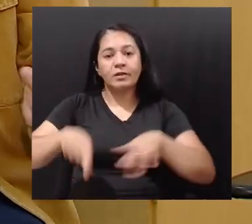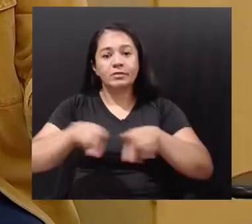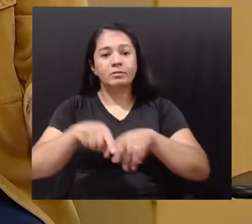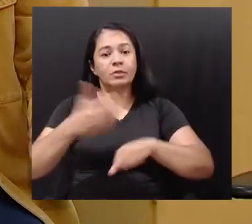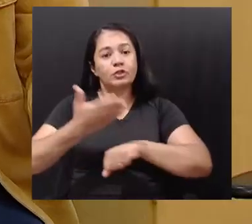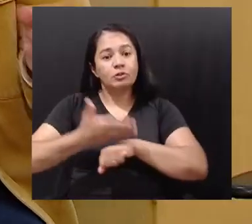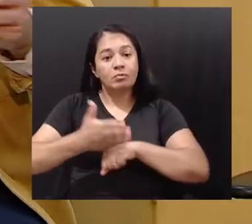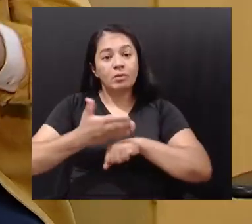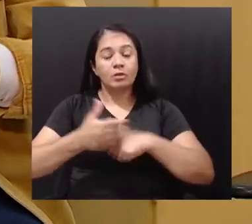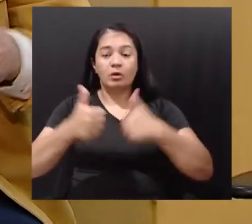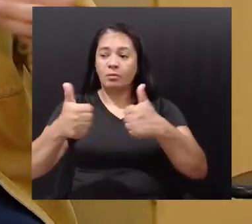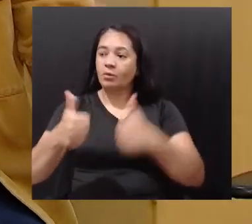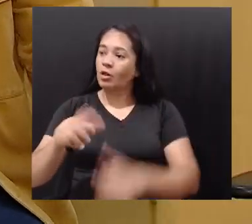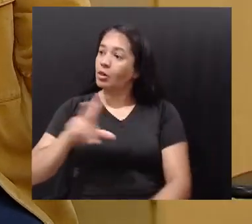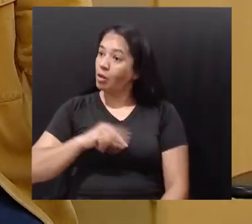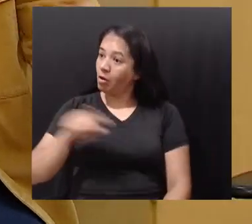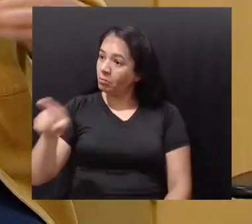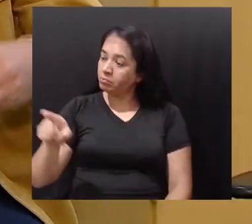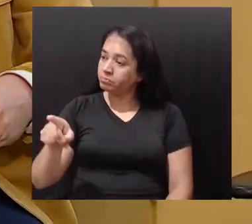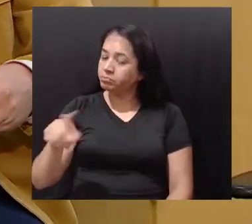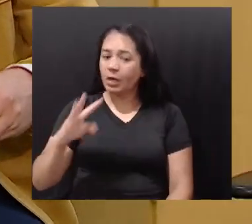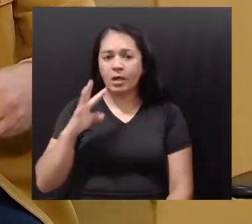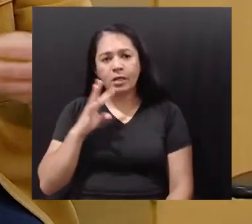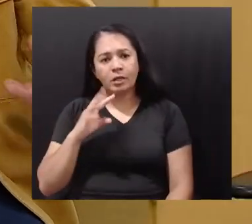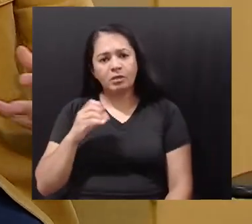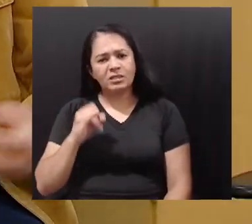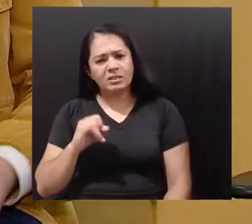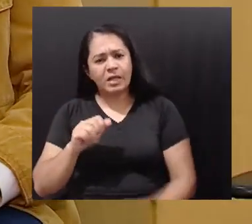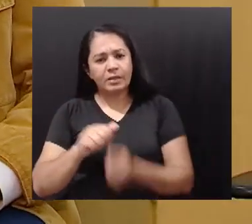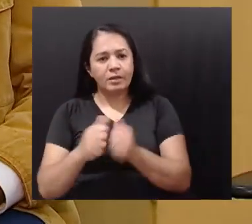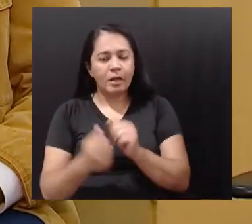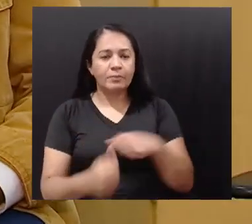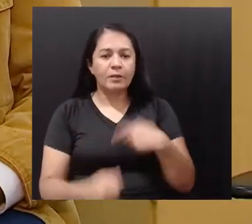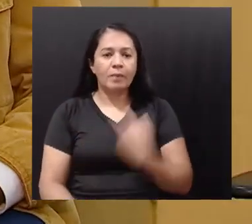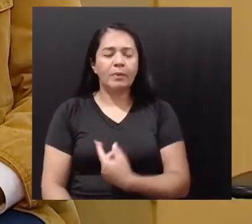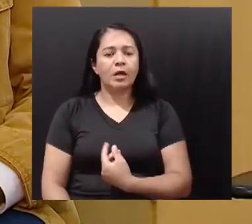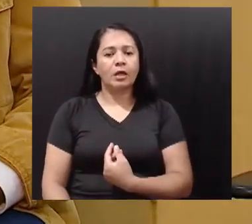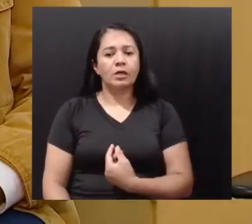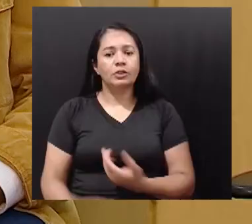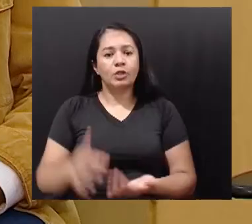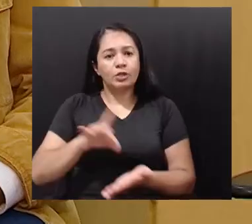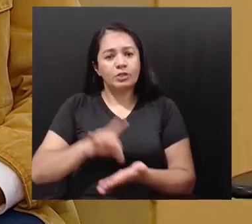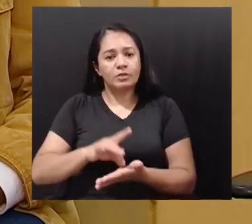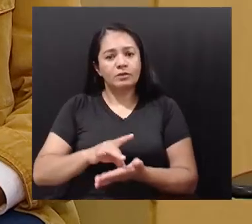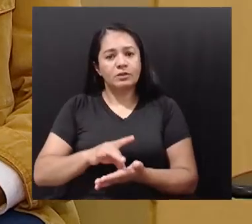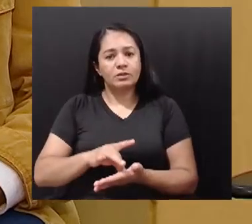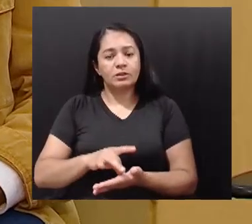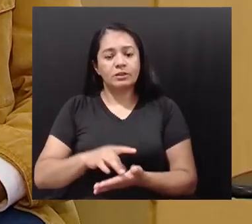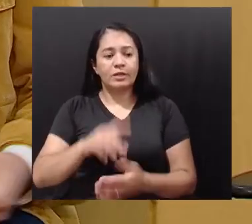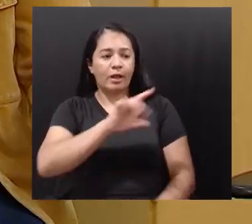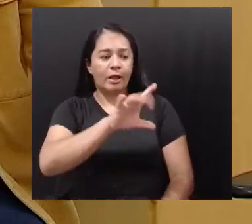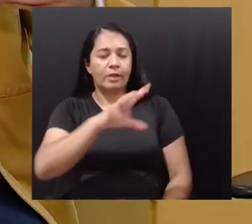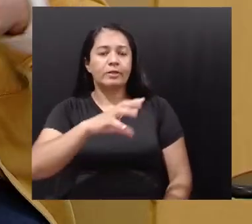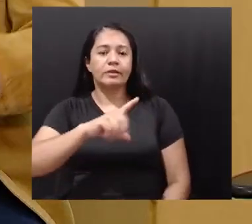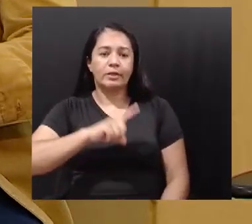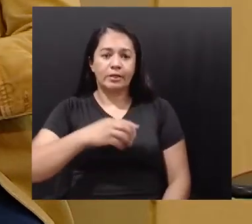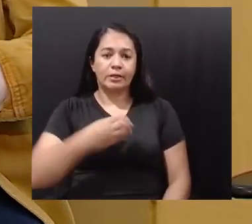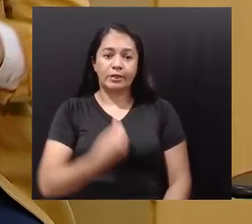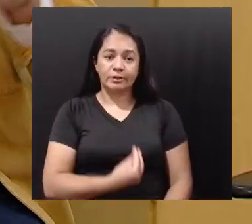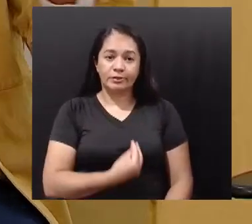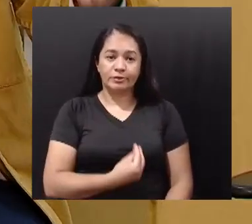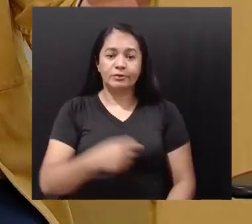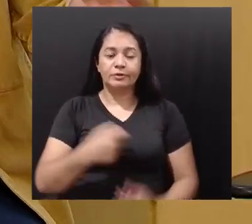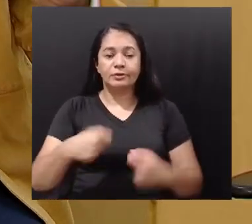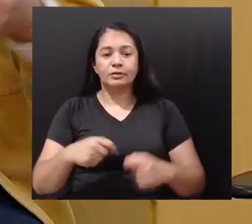falar, poxa, será que, adaptando a nossa realidade, né, cada órgão público tem a sua realidade e sua necessidade, o que a gente pode